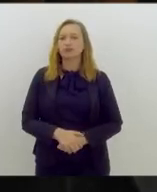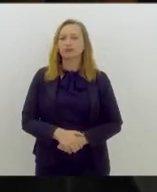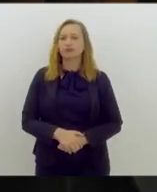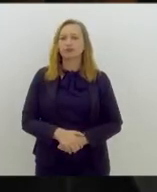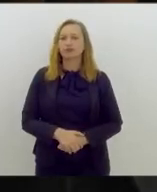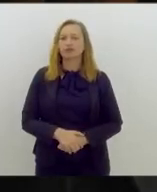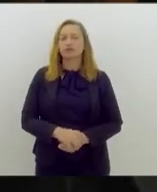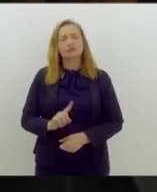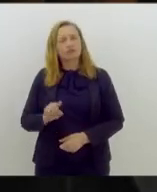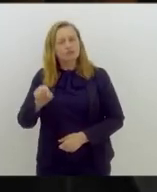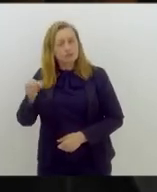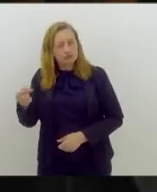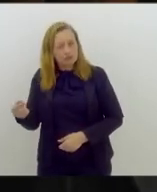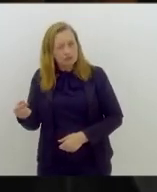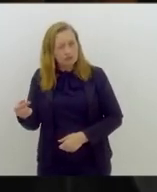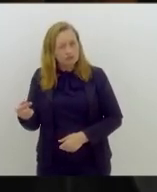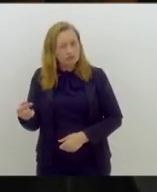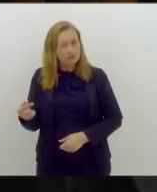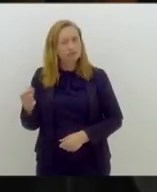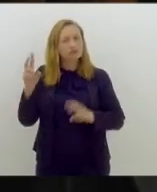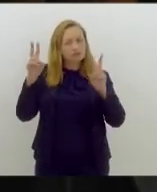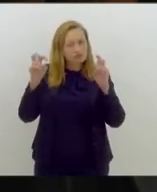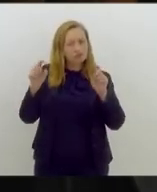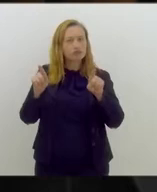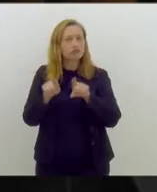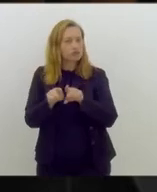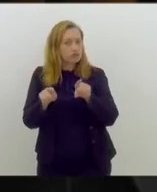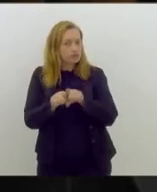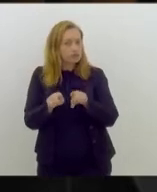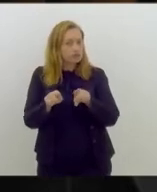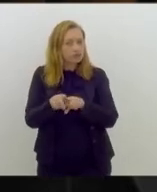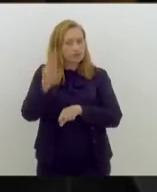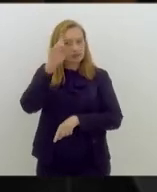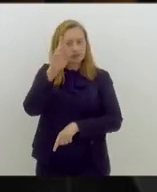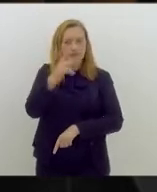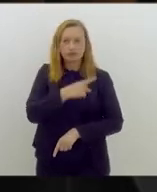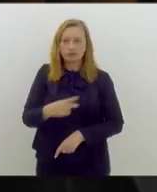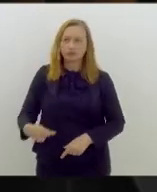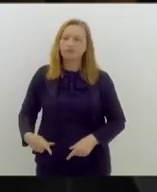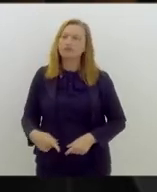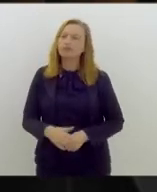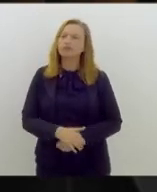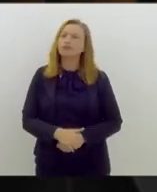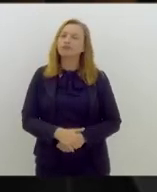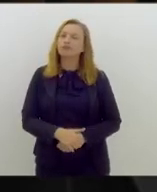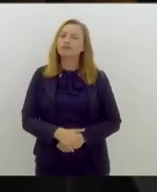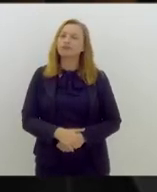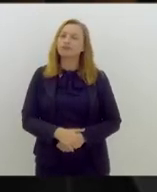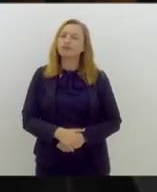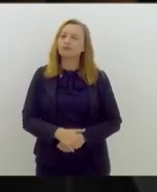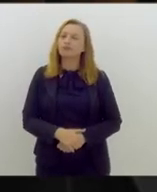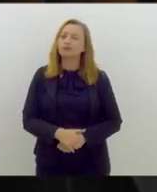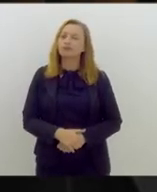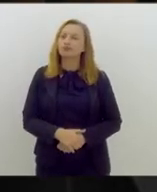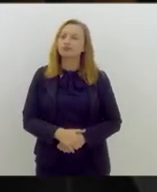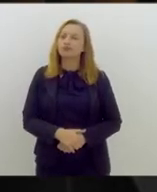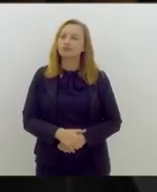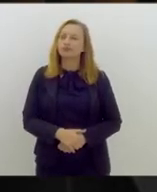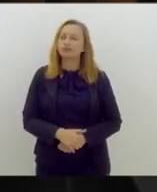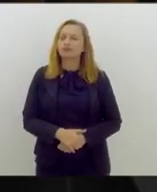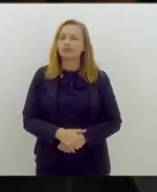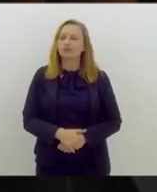mas teve um outro fenômeno senhora presidente que diz respeito mais